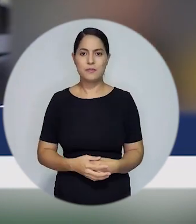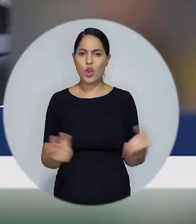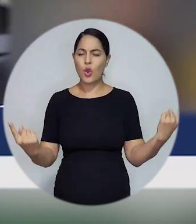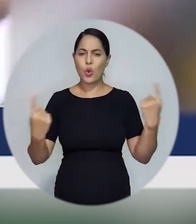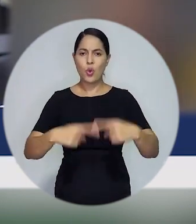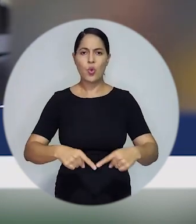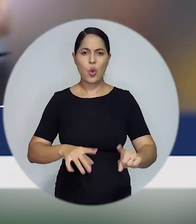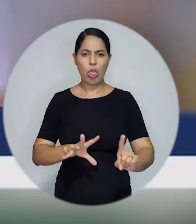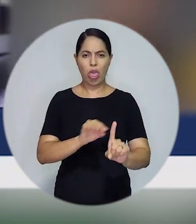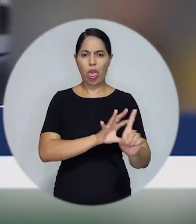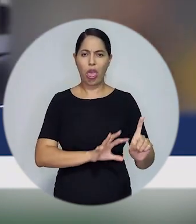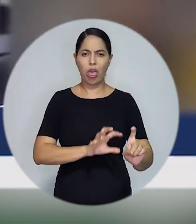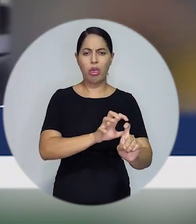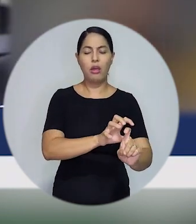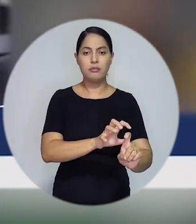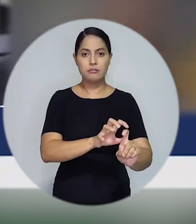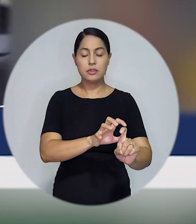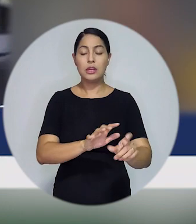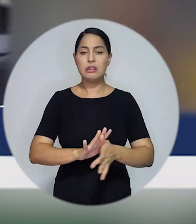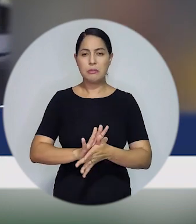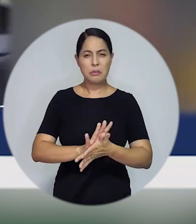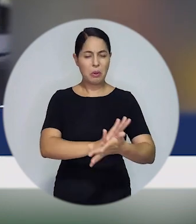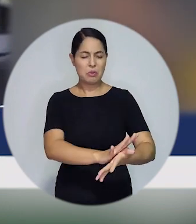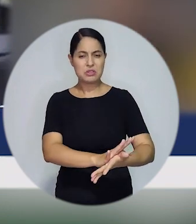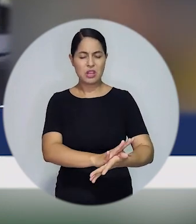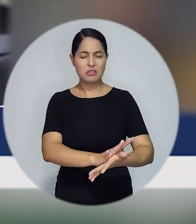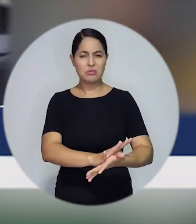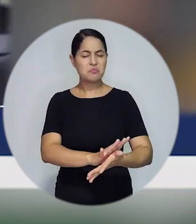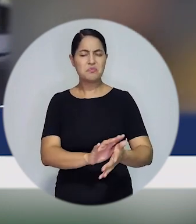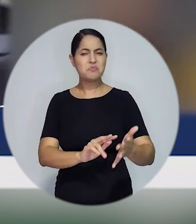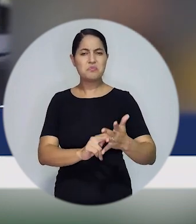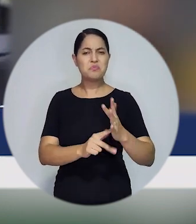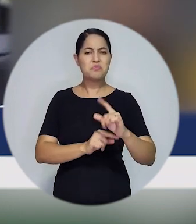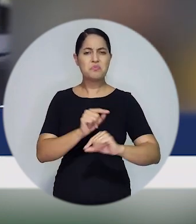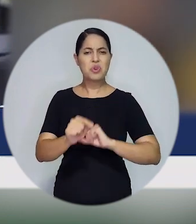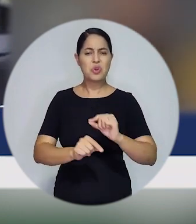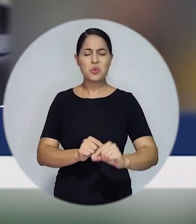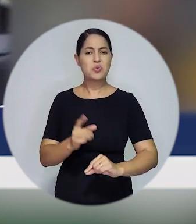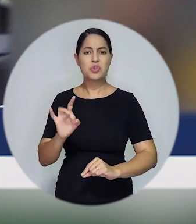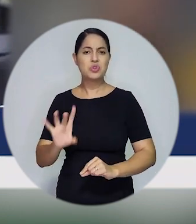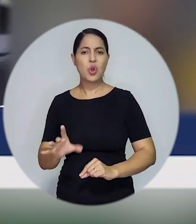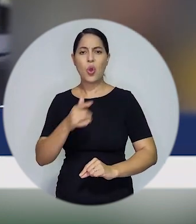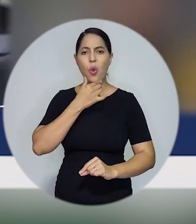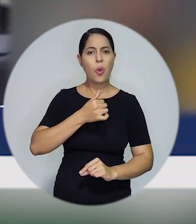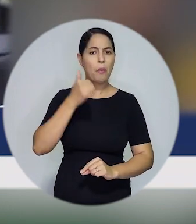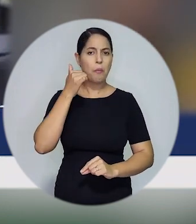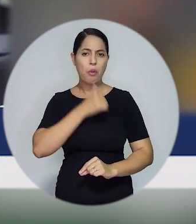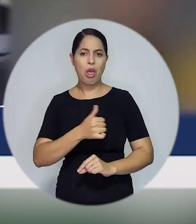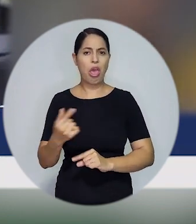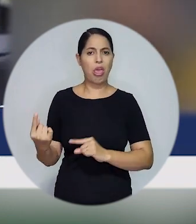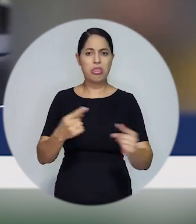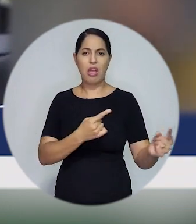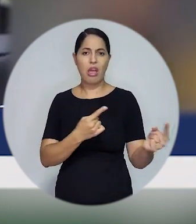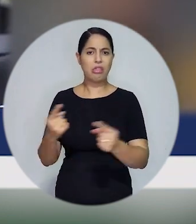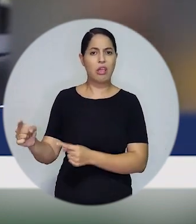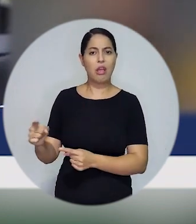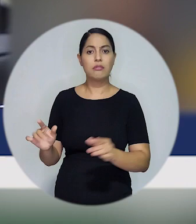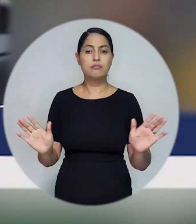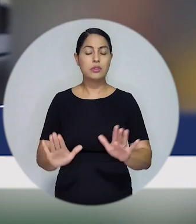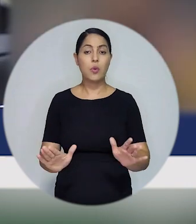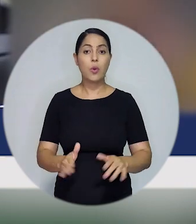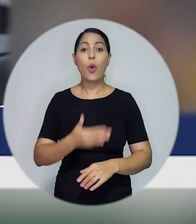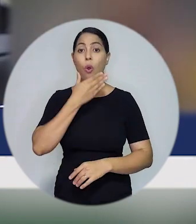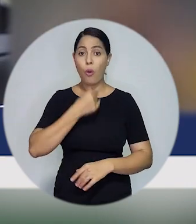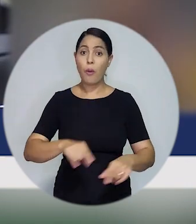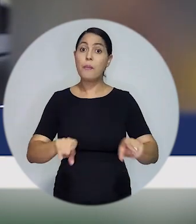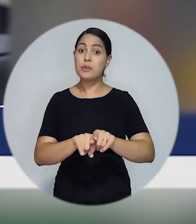Contra o assédio, e a discriminação, nobre líder, não é apenas de homens e de mulheres. Esse projeto não é para homens ou mulheres,